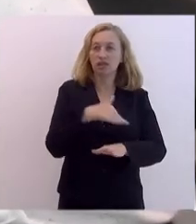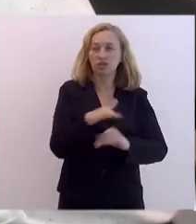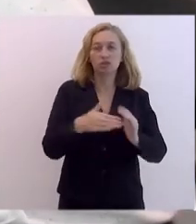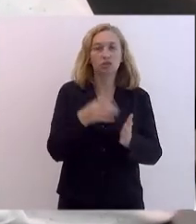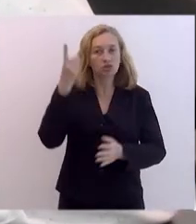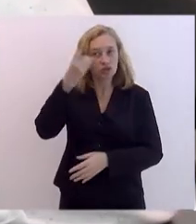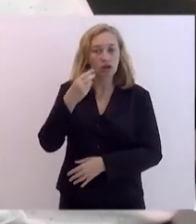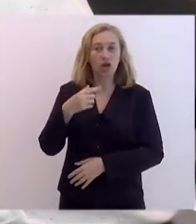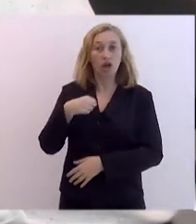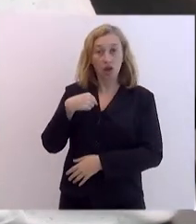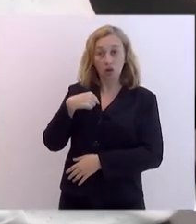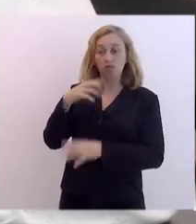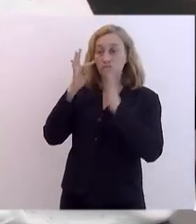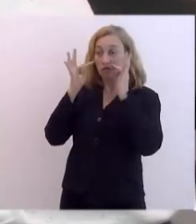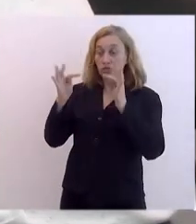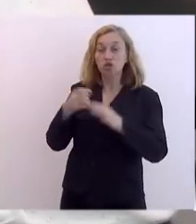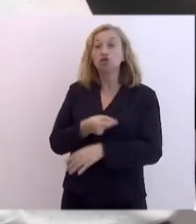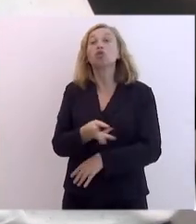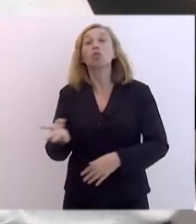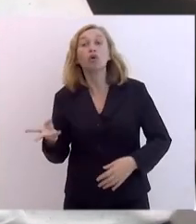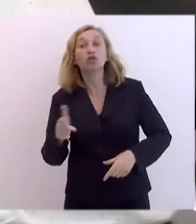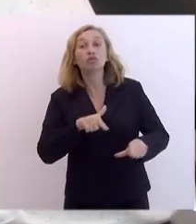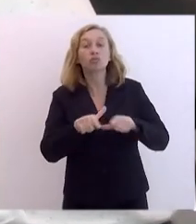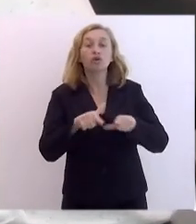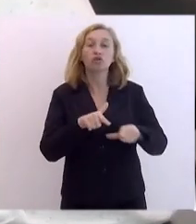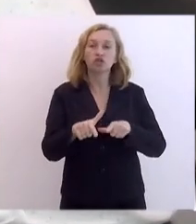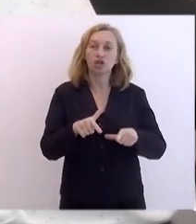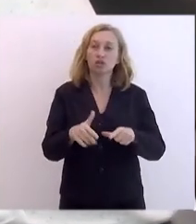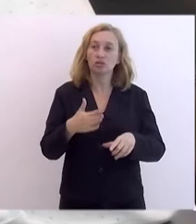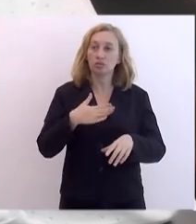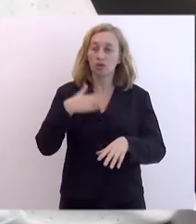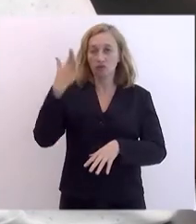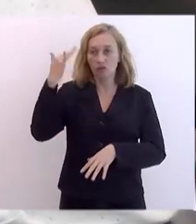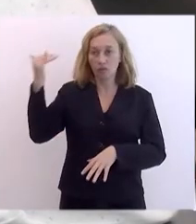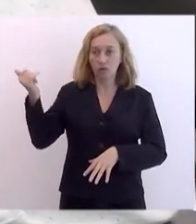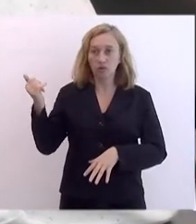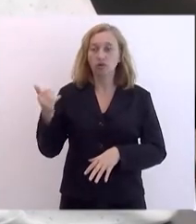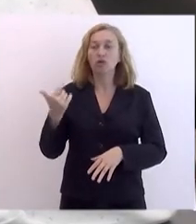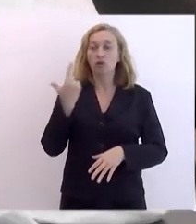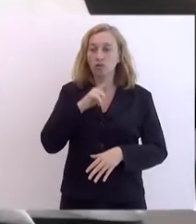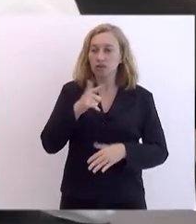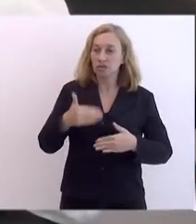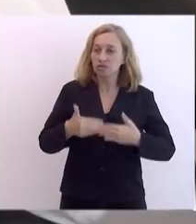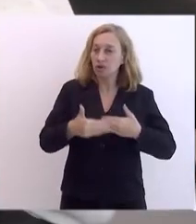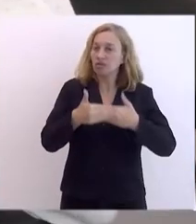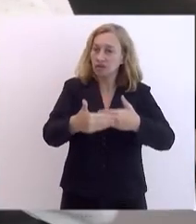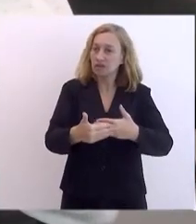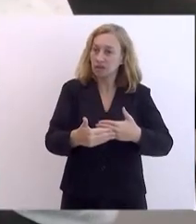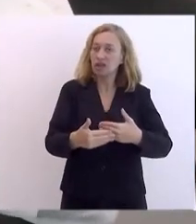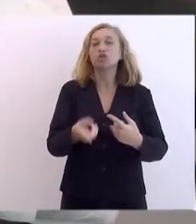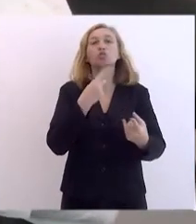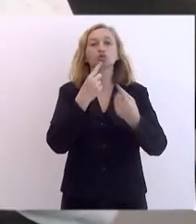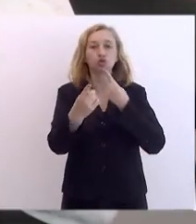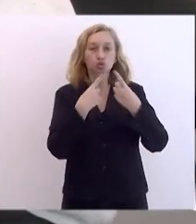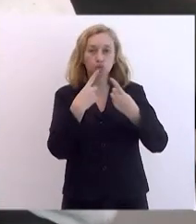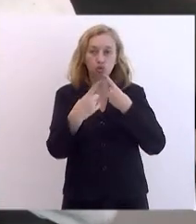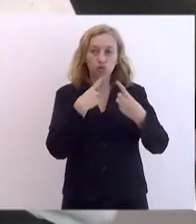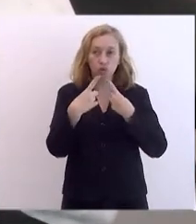sou testemunho de quantos projetos polêmicos meus nós conseguimos avançar com